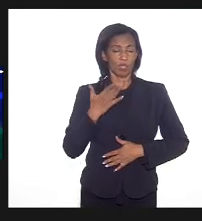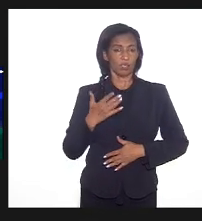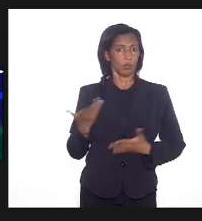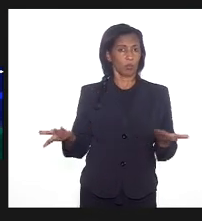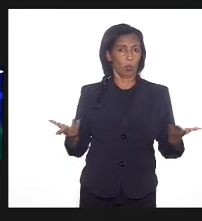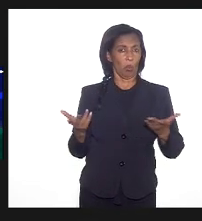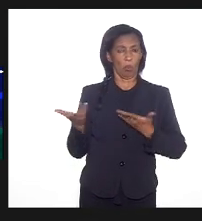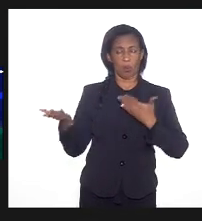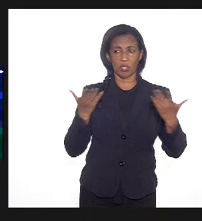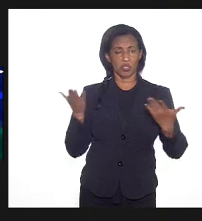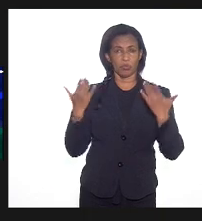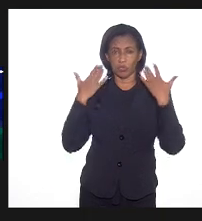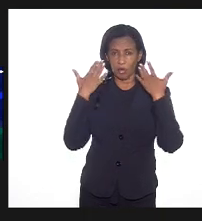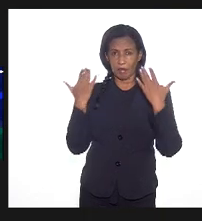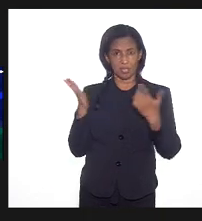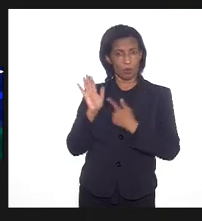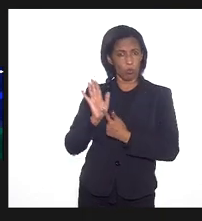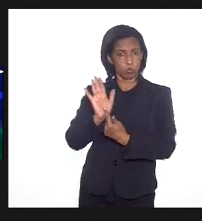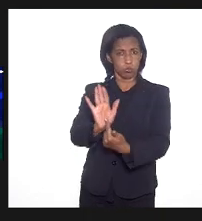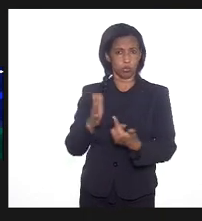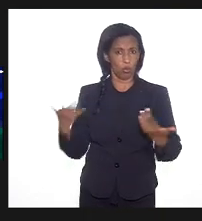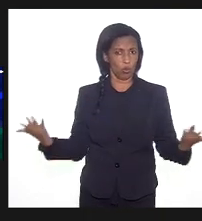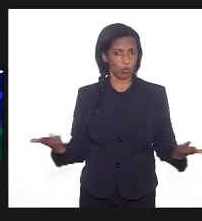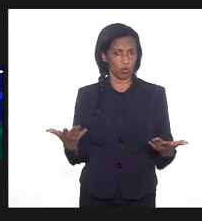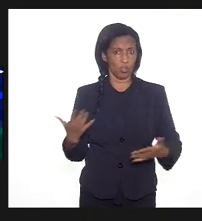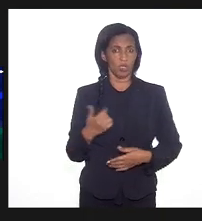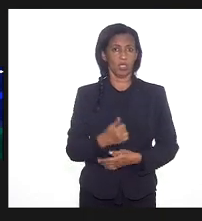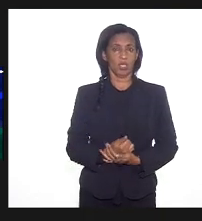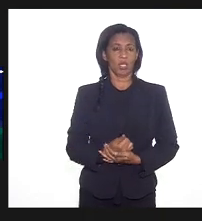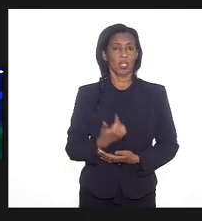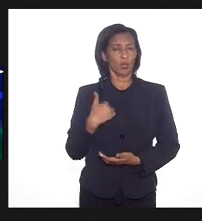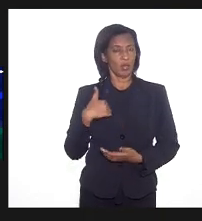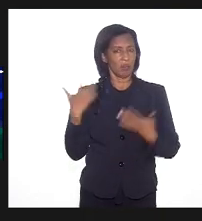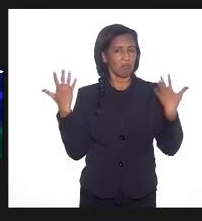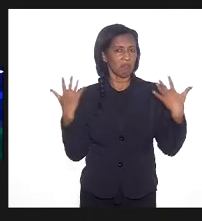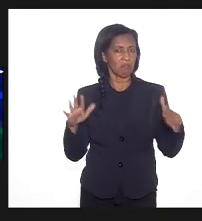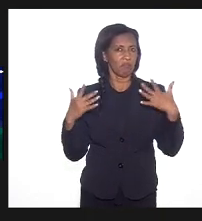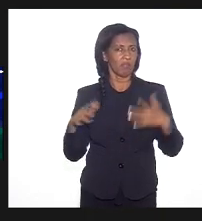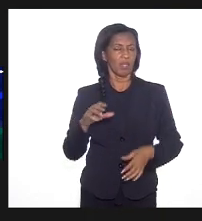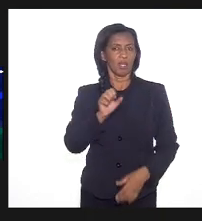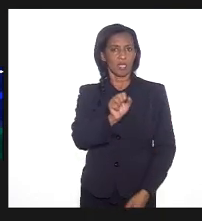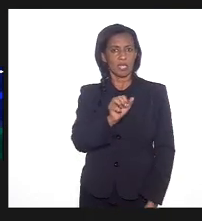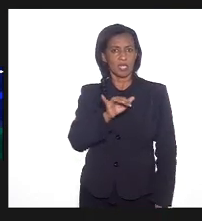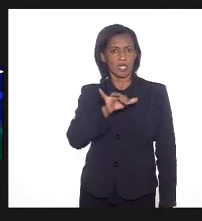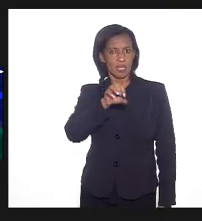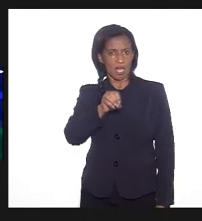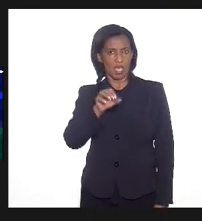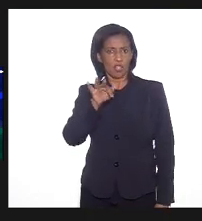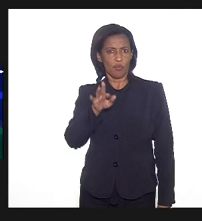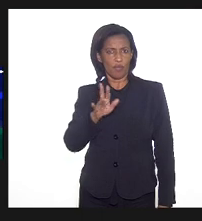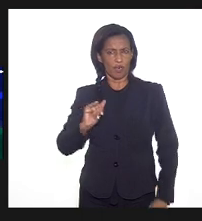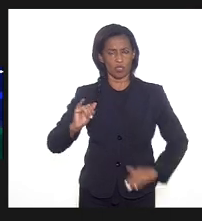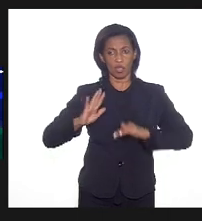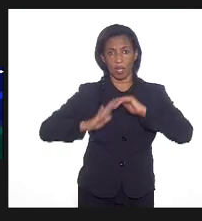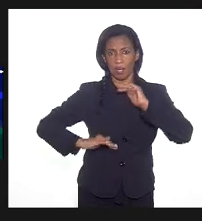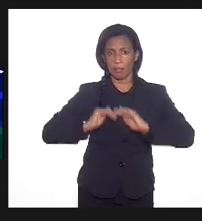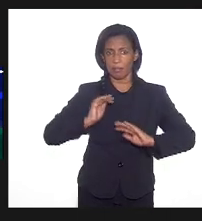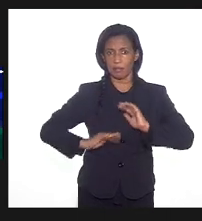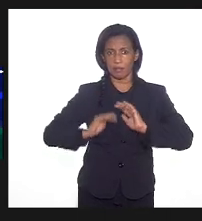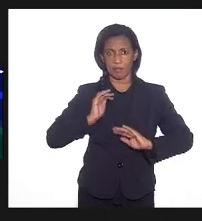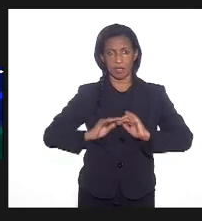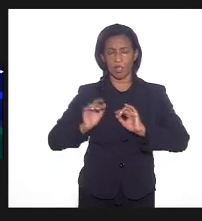apresentação aqui, eu queria aqui saudar o deputado Sérgio Fernandes, porque a questão da capacitação